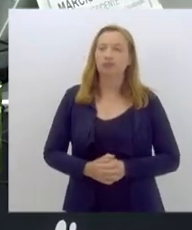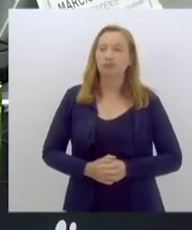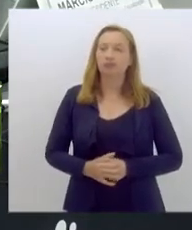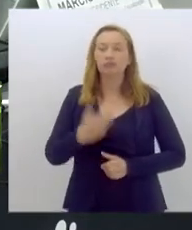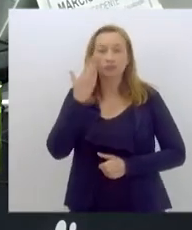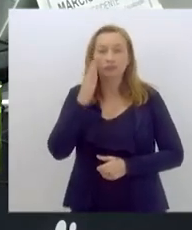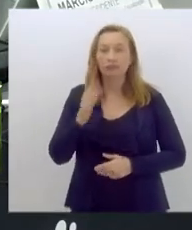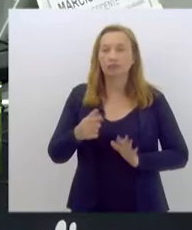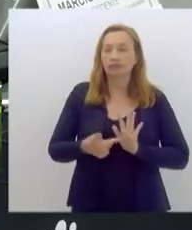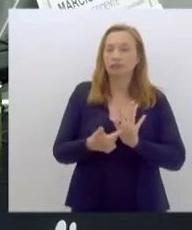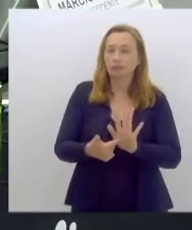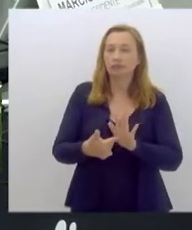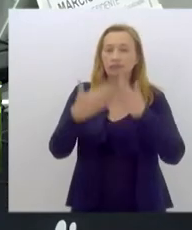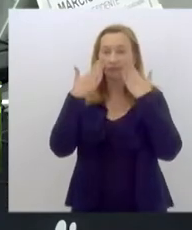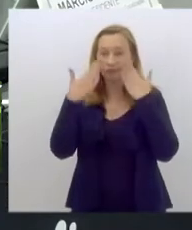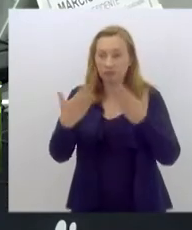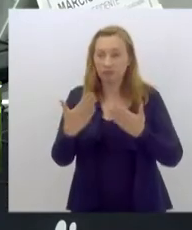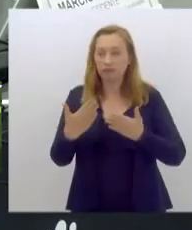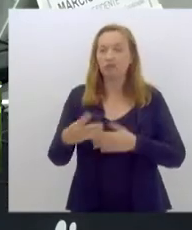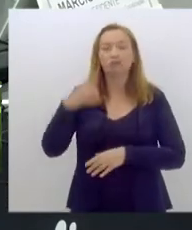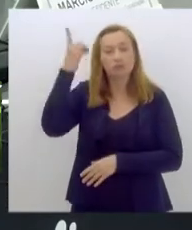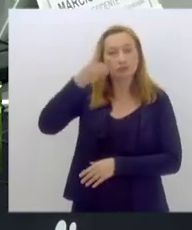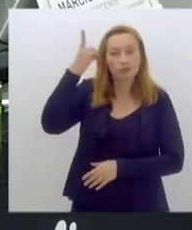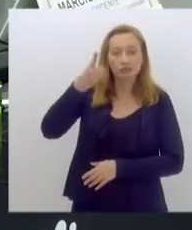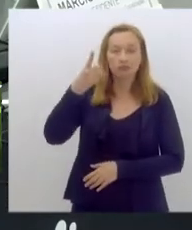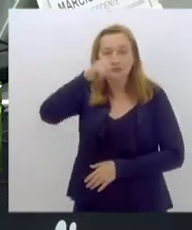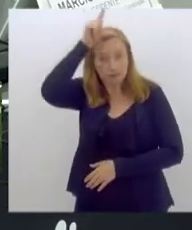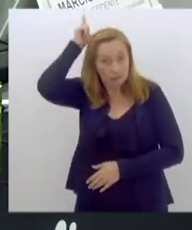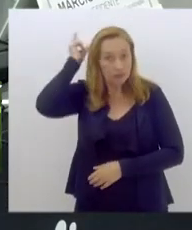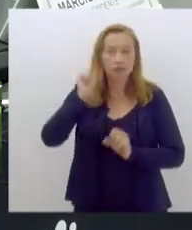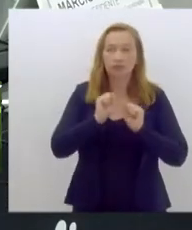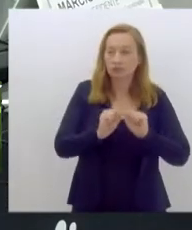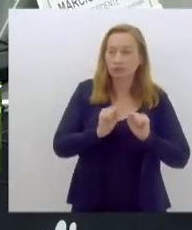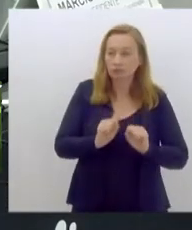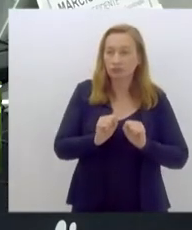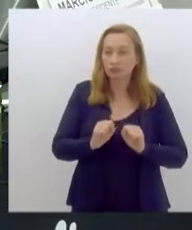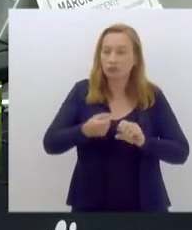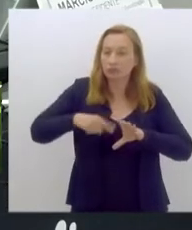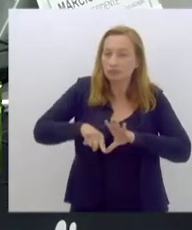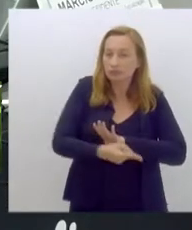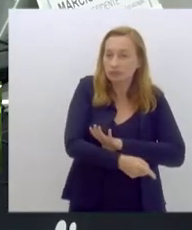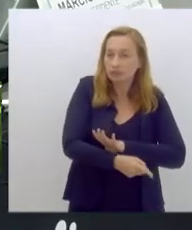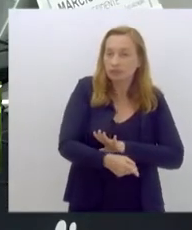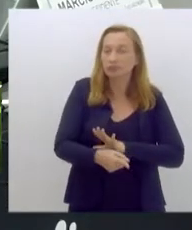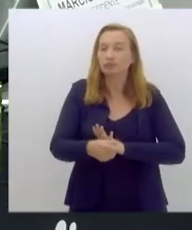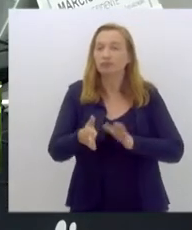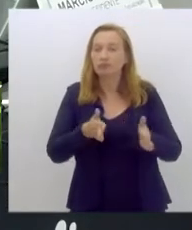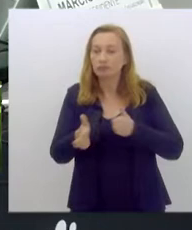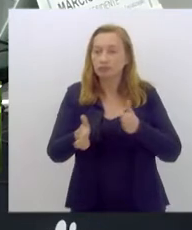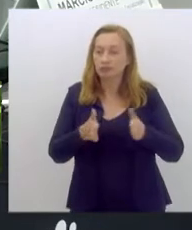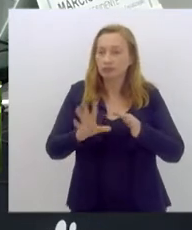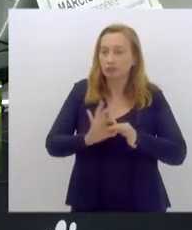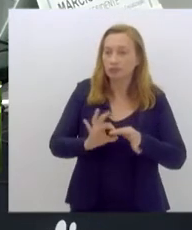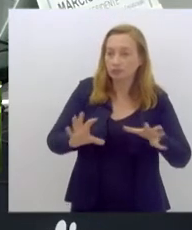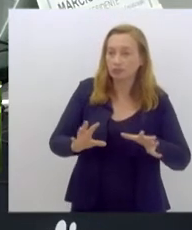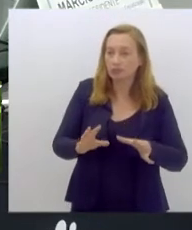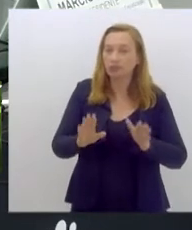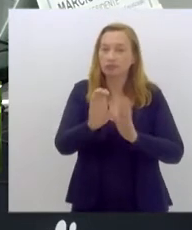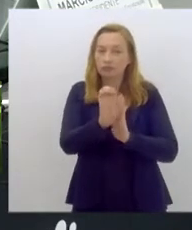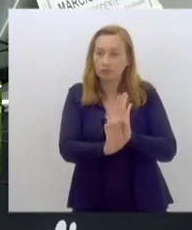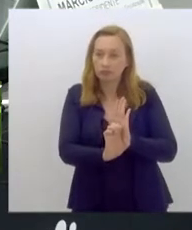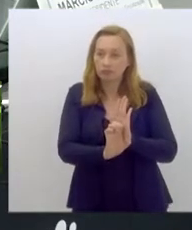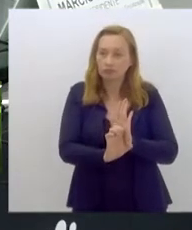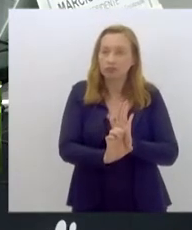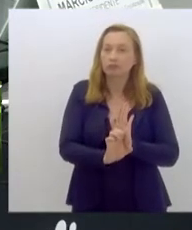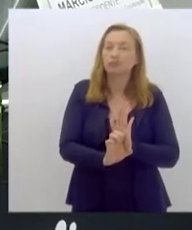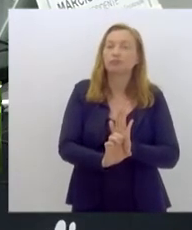os apontamentos apresentados pelo senhor deputado Luiz Paulo poderão e deverão ser aprofundados durante a fase de elaboração do parecer às emendas